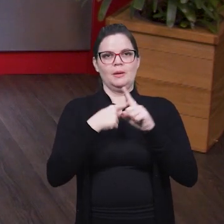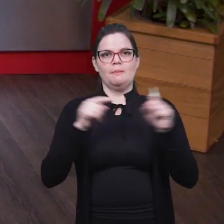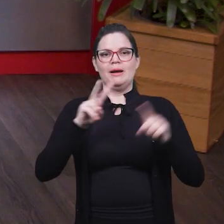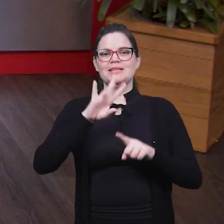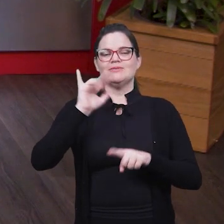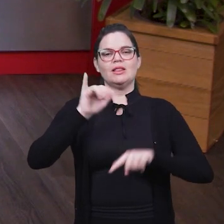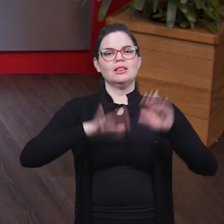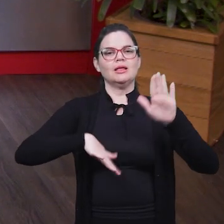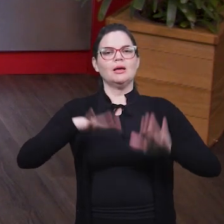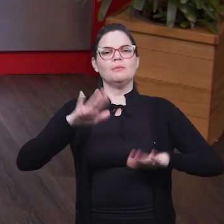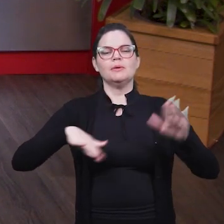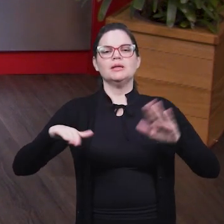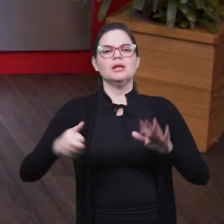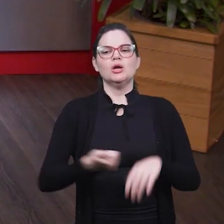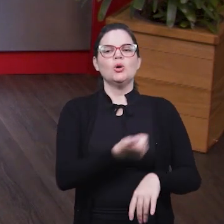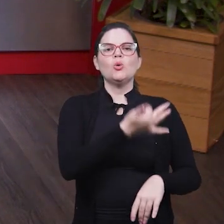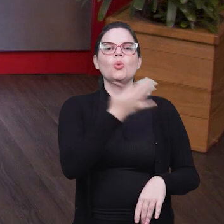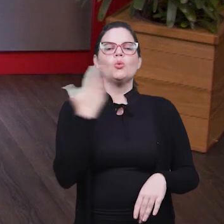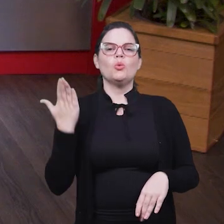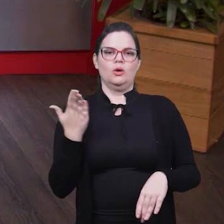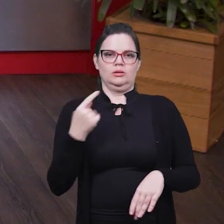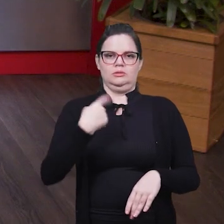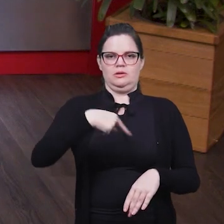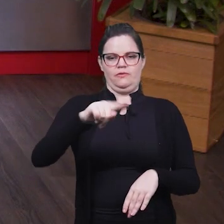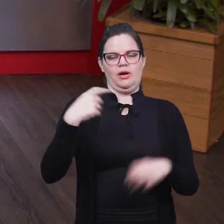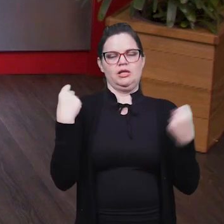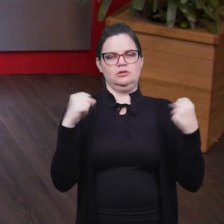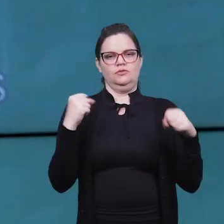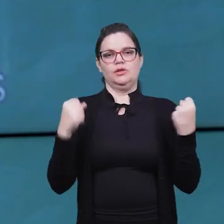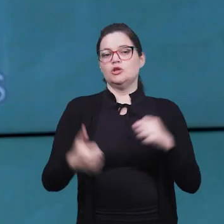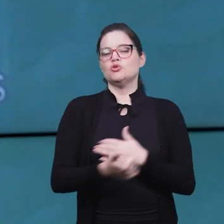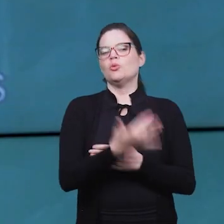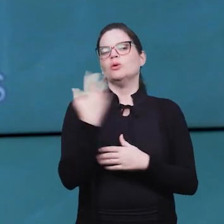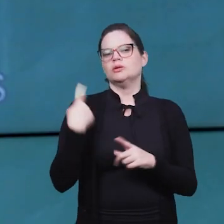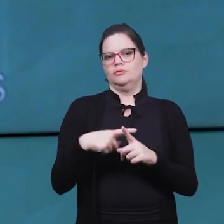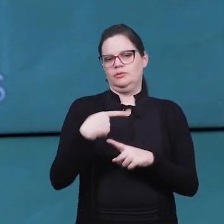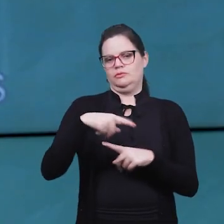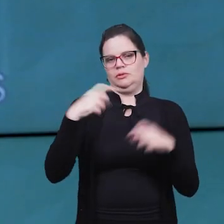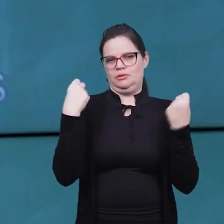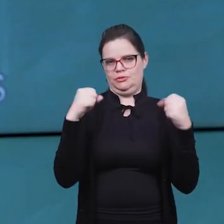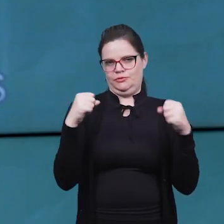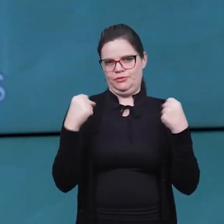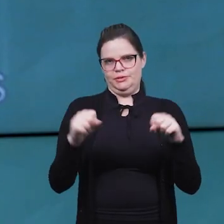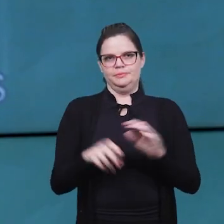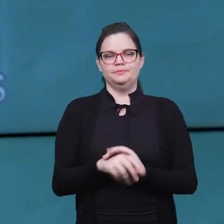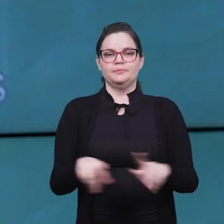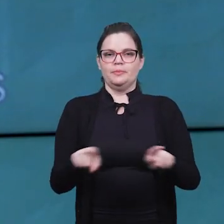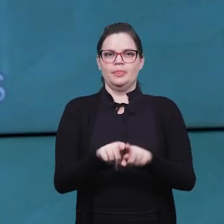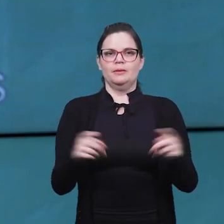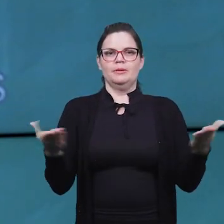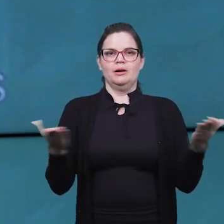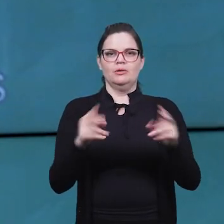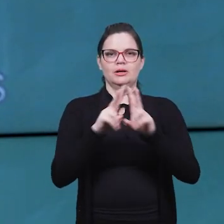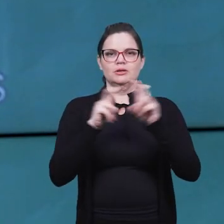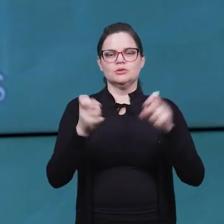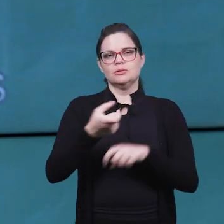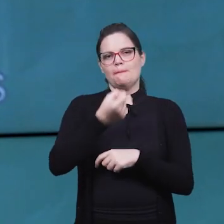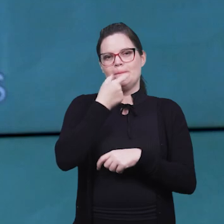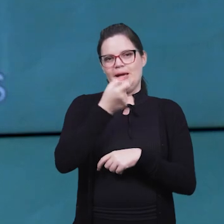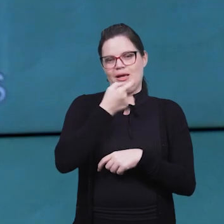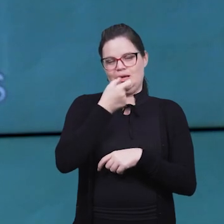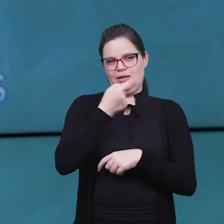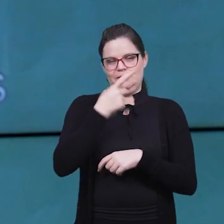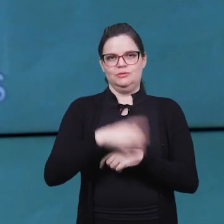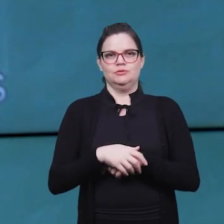da intensidade e quantidade dessas atividades. Agora eu vou falar sobre os medicamentos. As